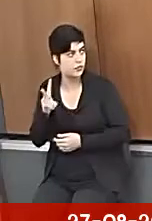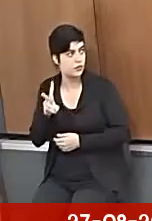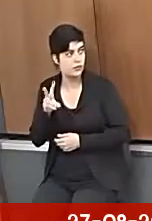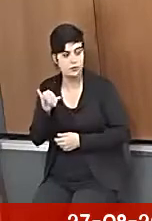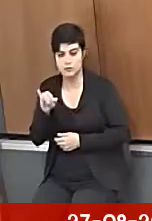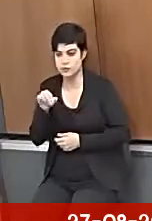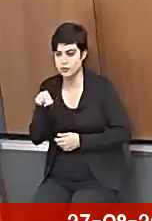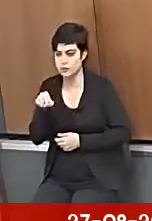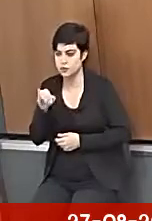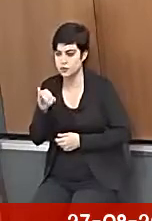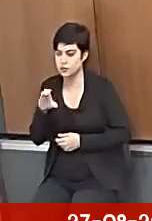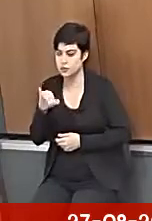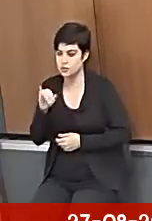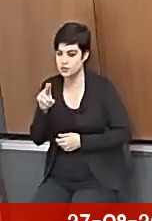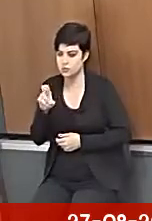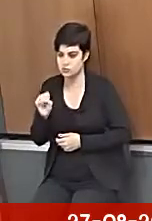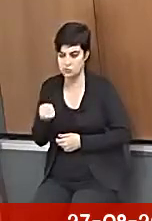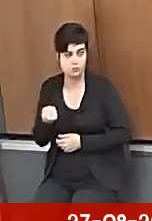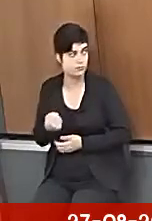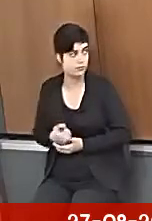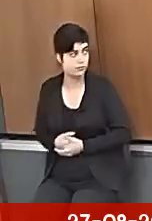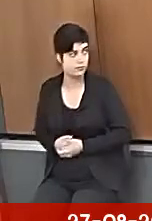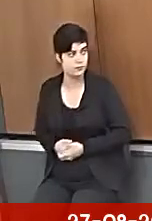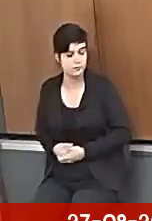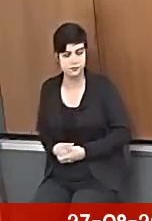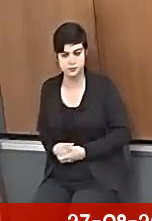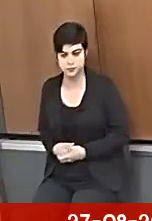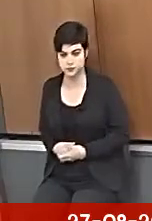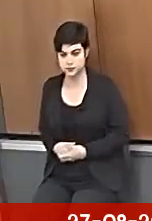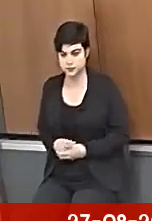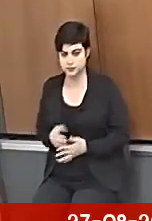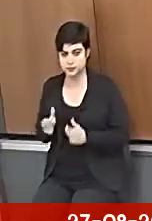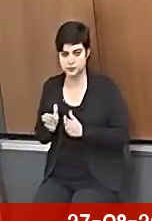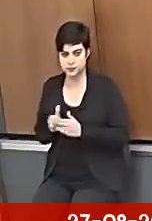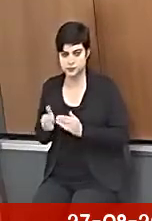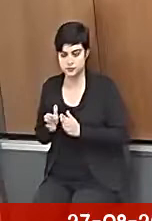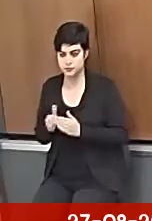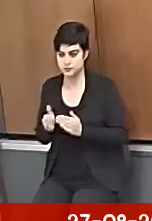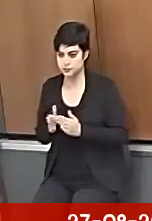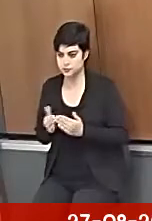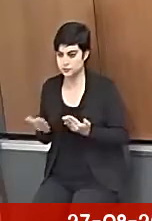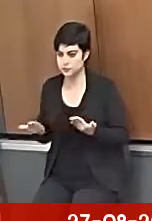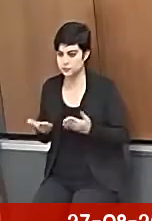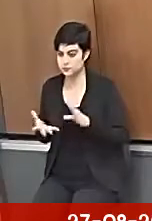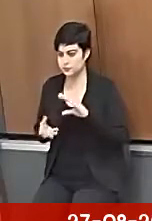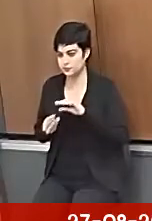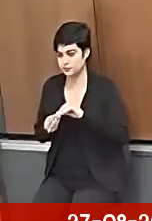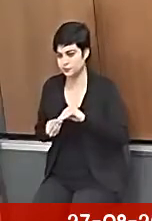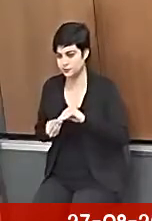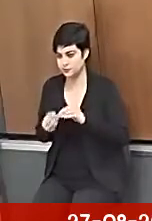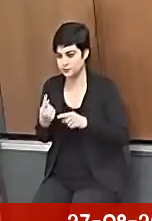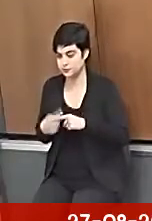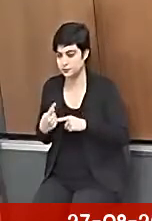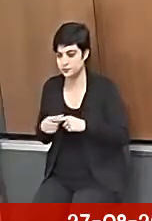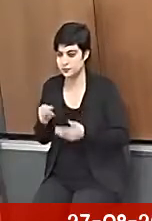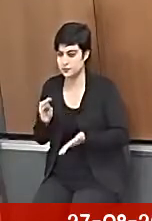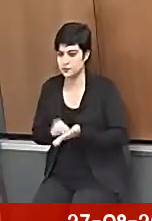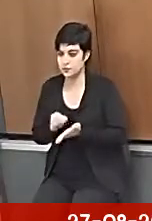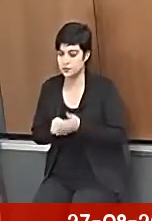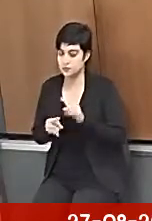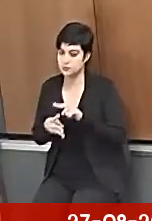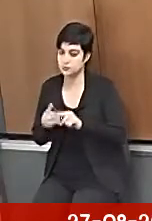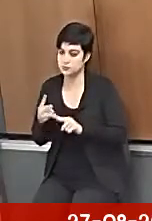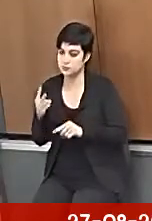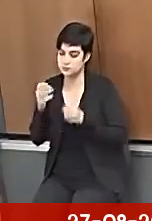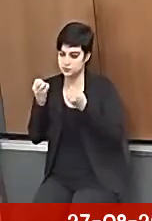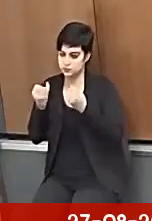início aí nisso eu pedi pra gente pra gente ser mais breve que ainda faltam três pessoas